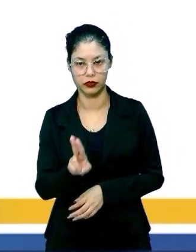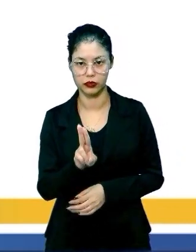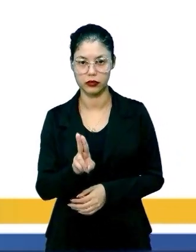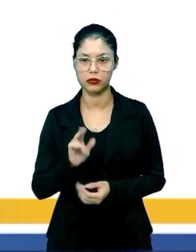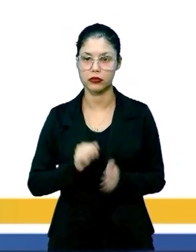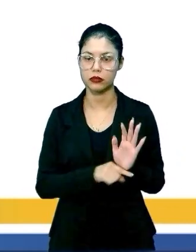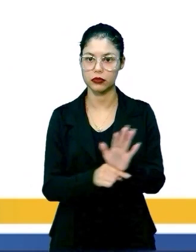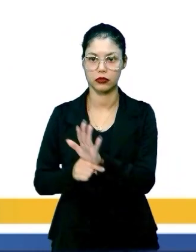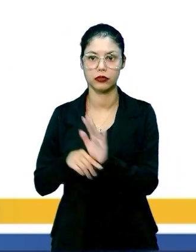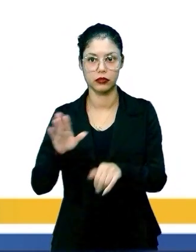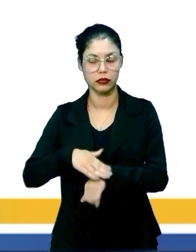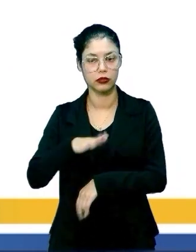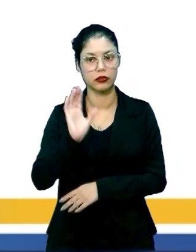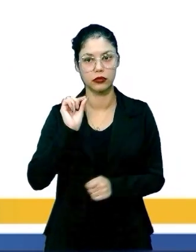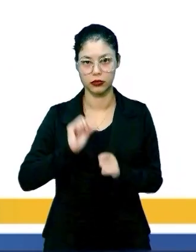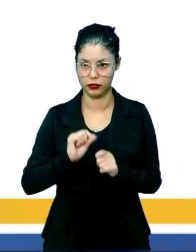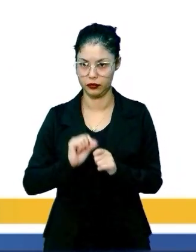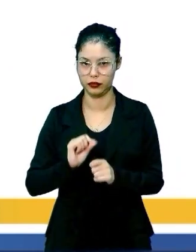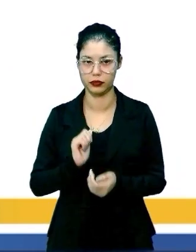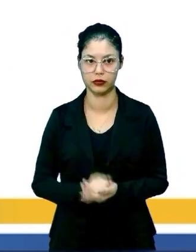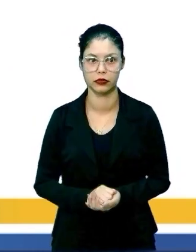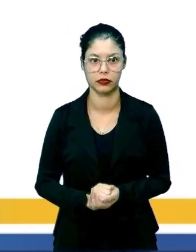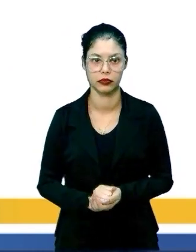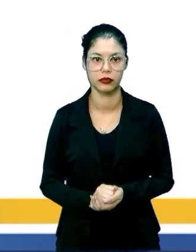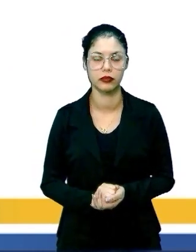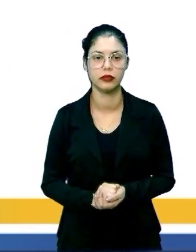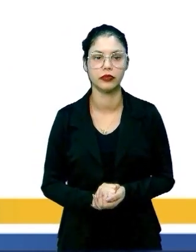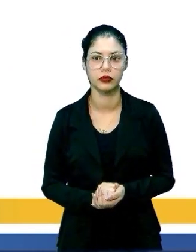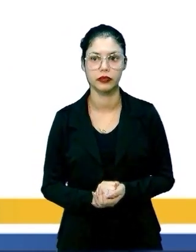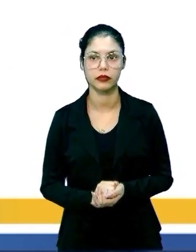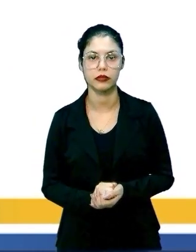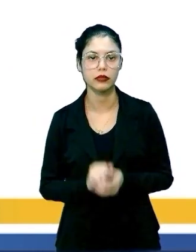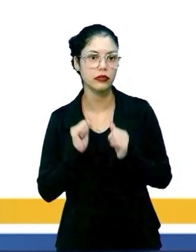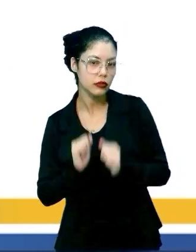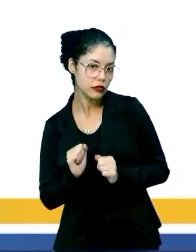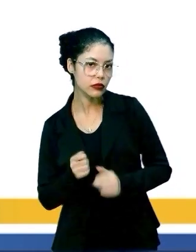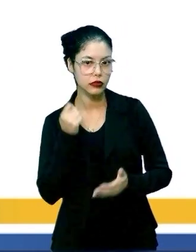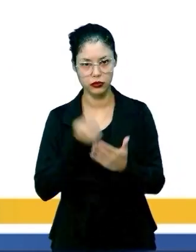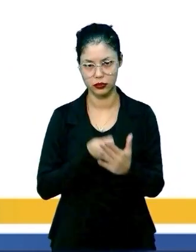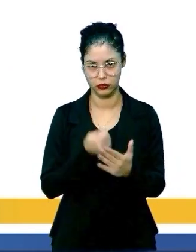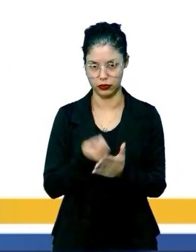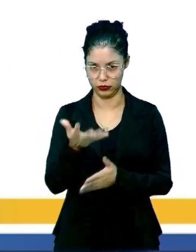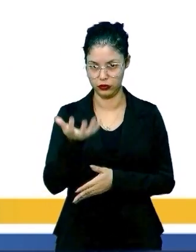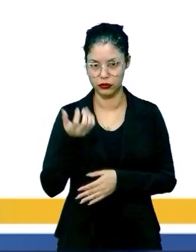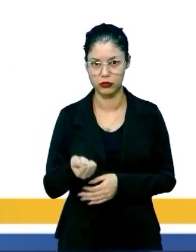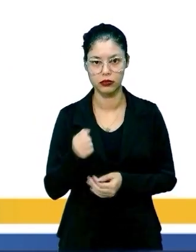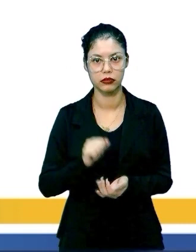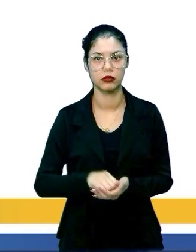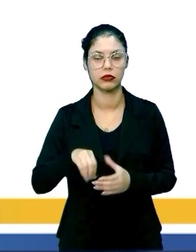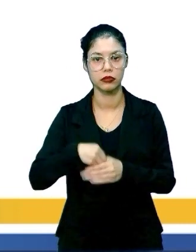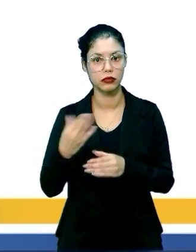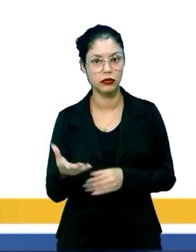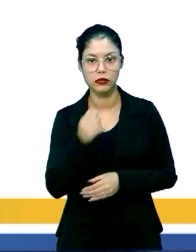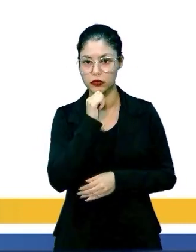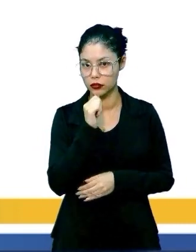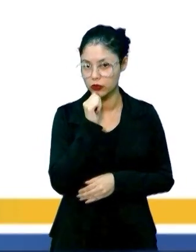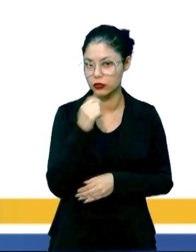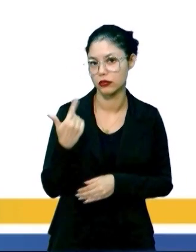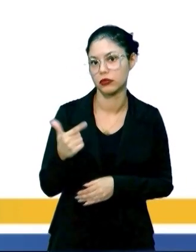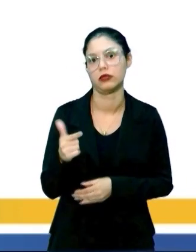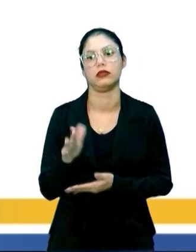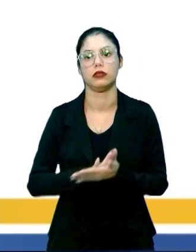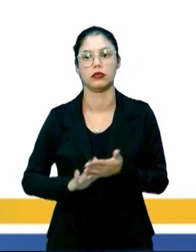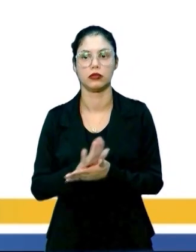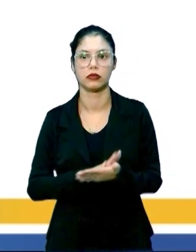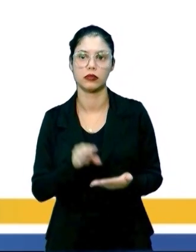como o nome indica, é bastante simples de ser realizado. Pode ser uma cobrança ou recebimento extra, por